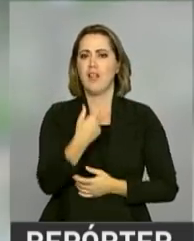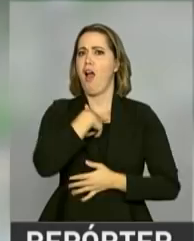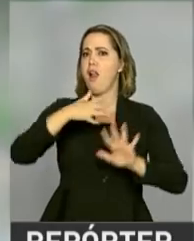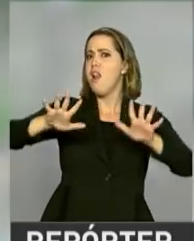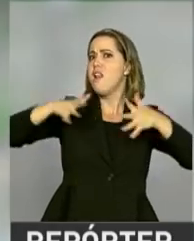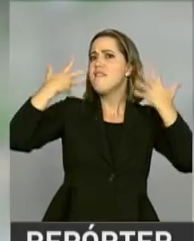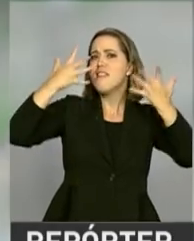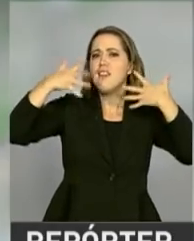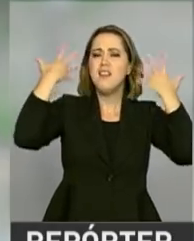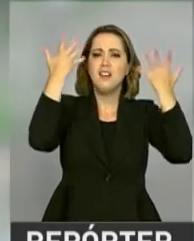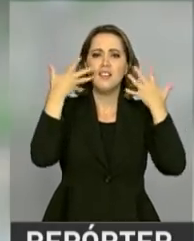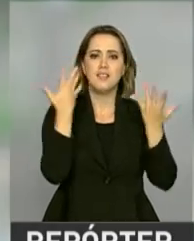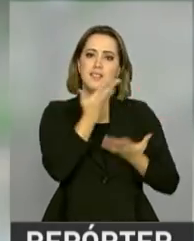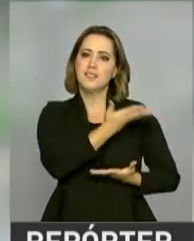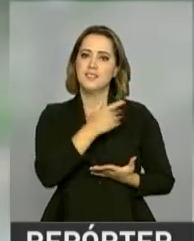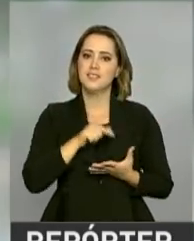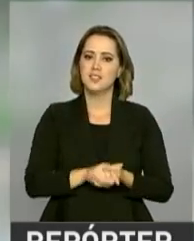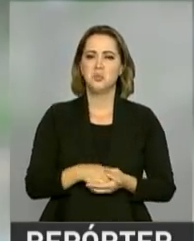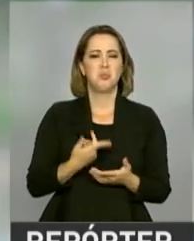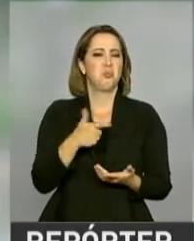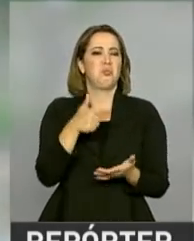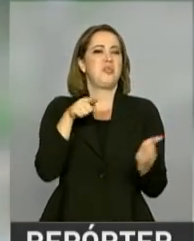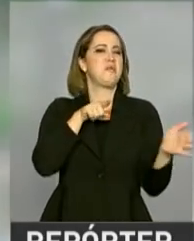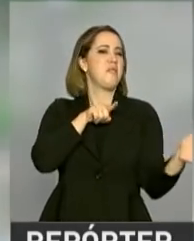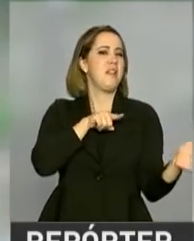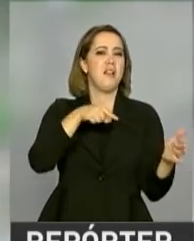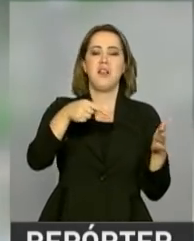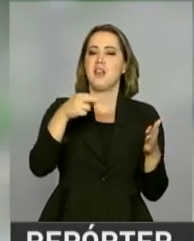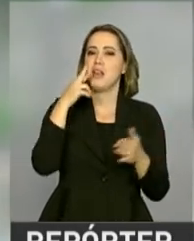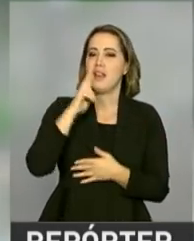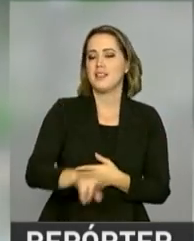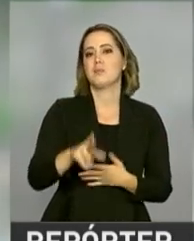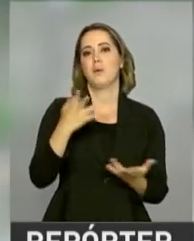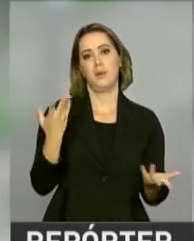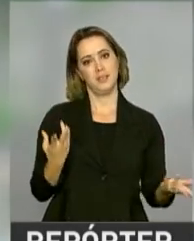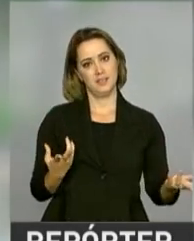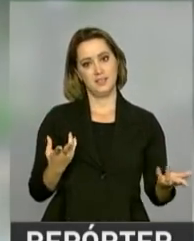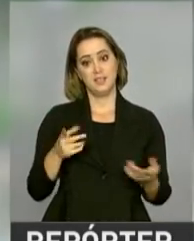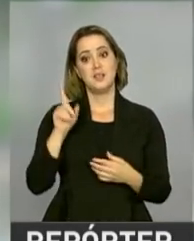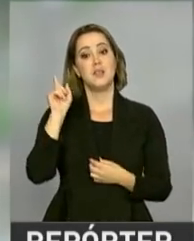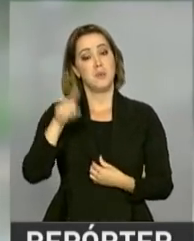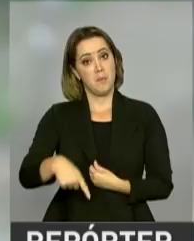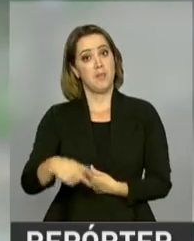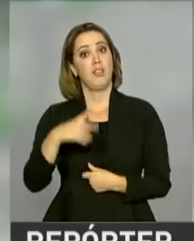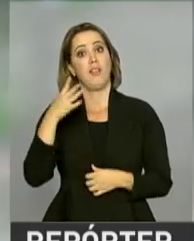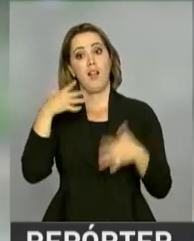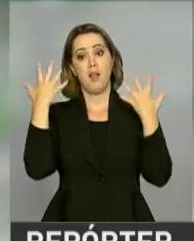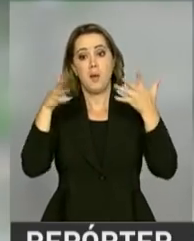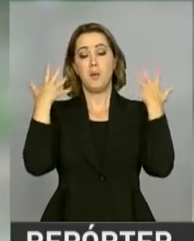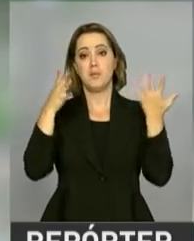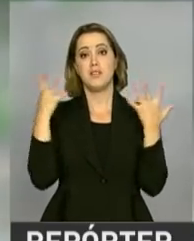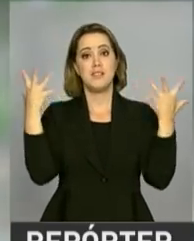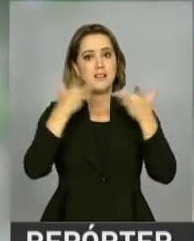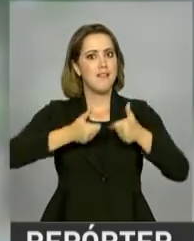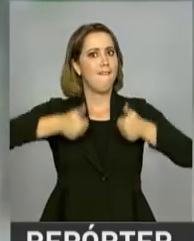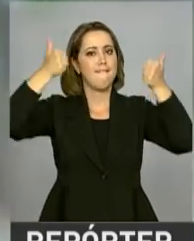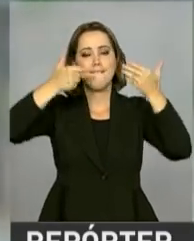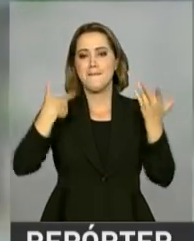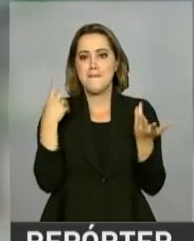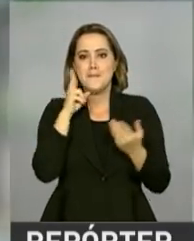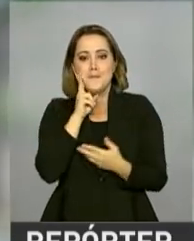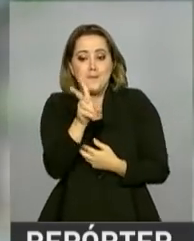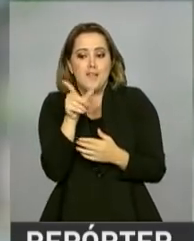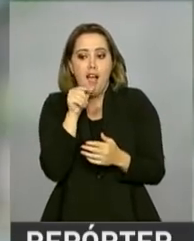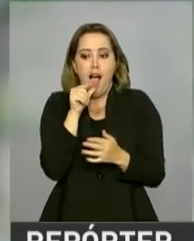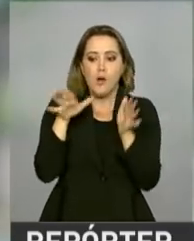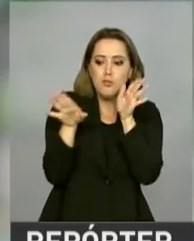alegria, é sem pergunta, aliás, sem resposta. É uma alegria imensa. Acaba ver uma água dessa chegar aqui,